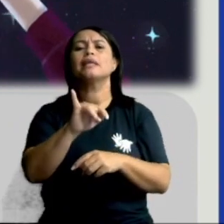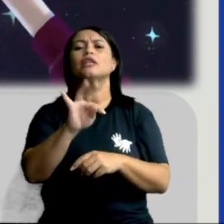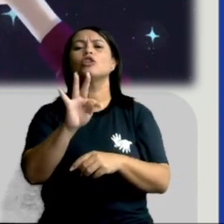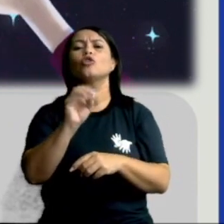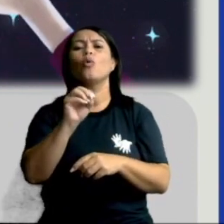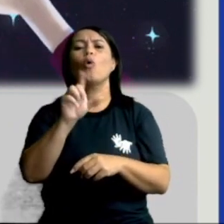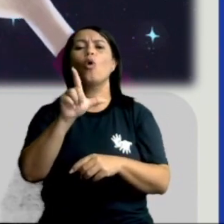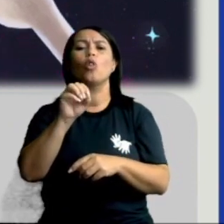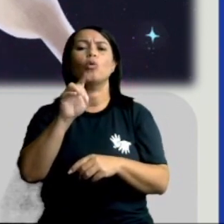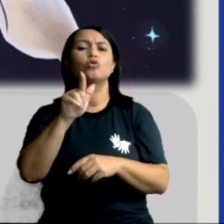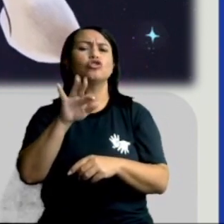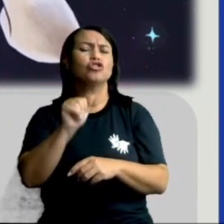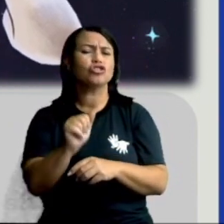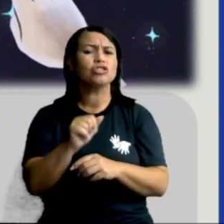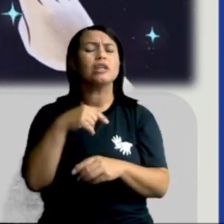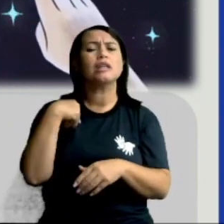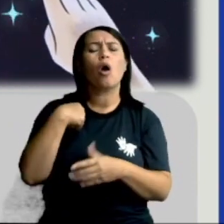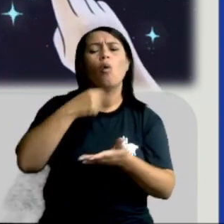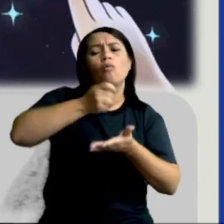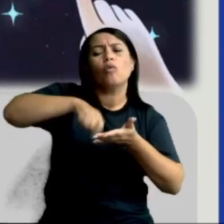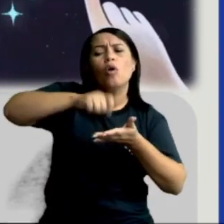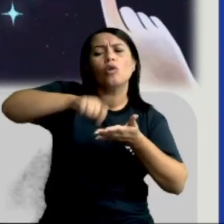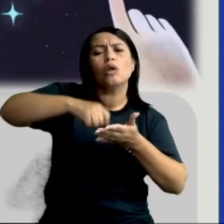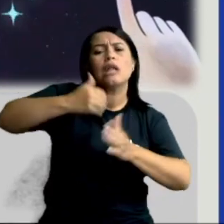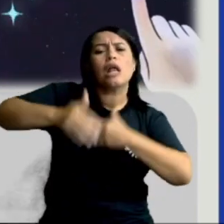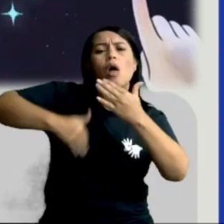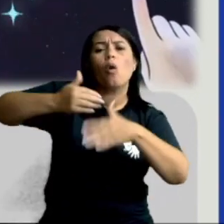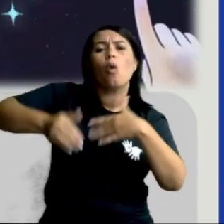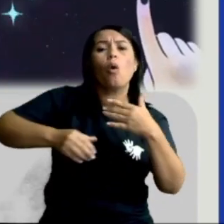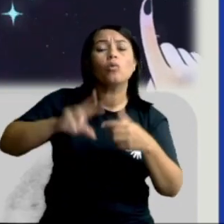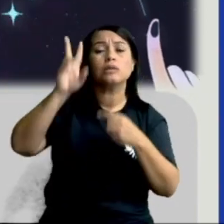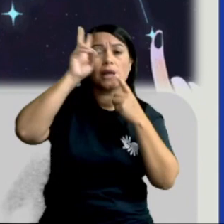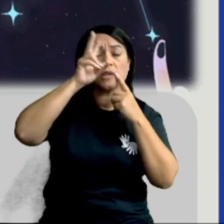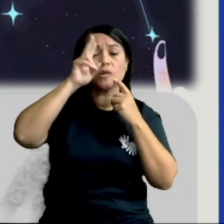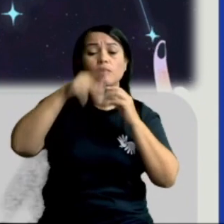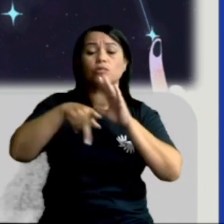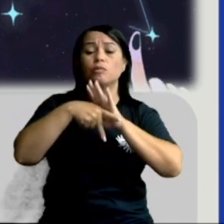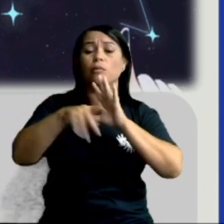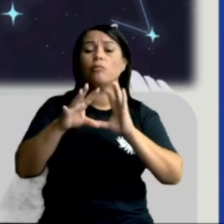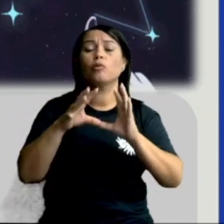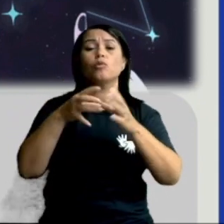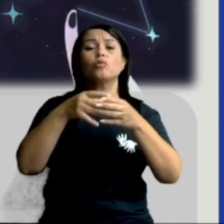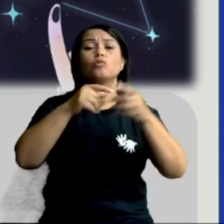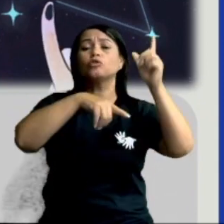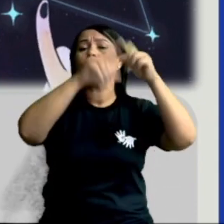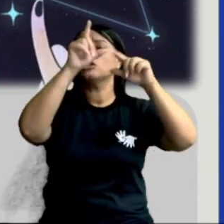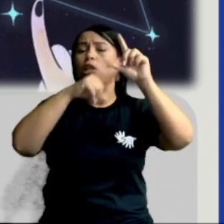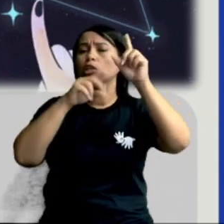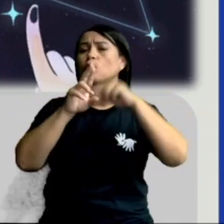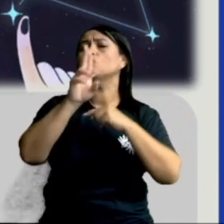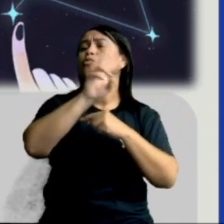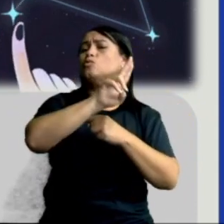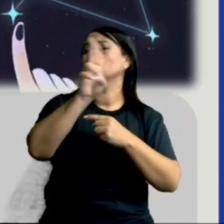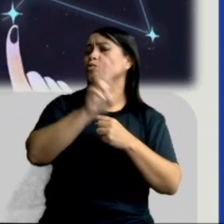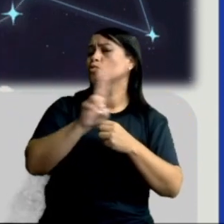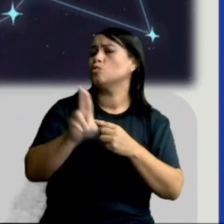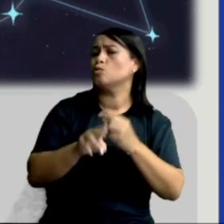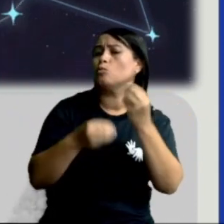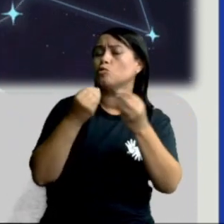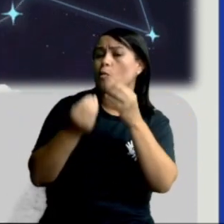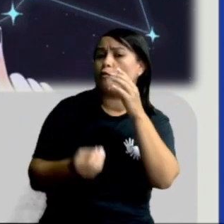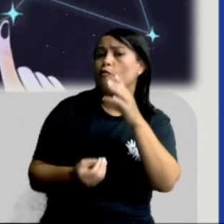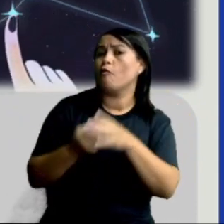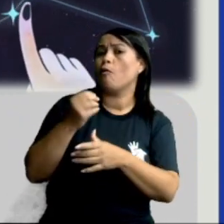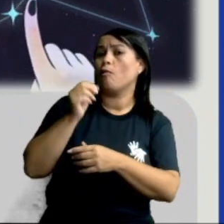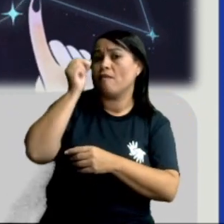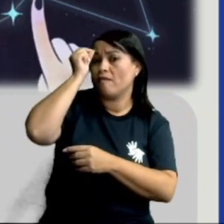civilizações adotaram ao longo da história as suas próprias constelações. Os nomes das constelações foram